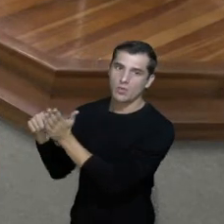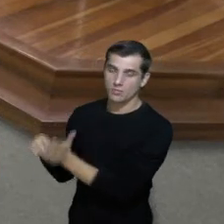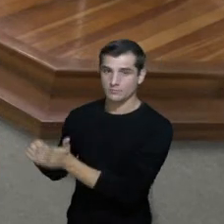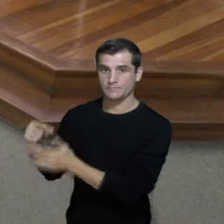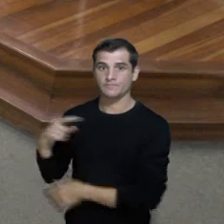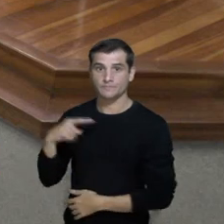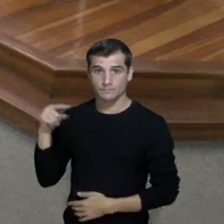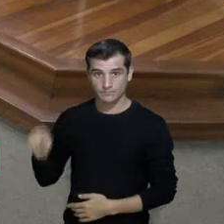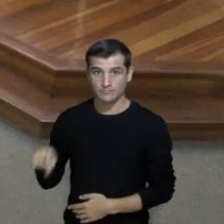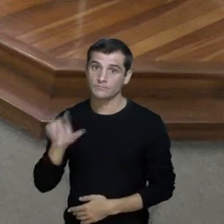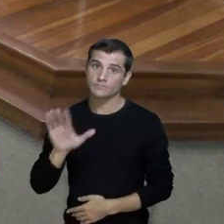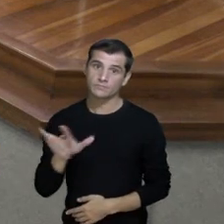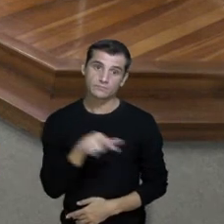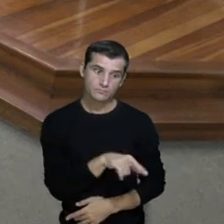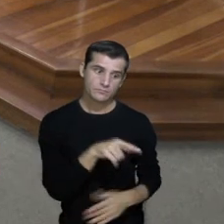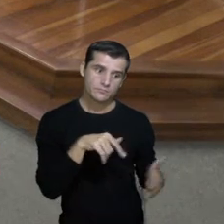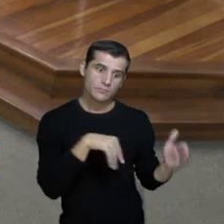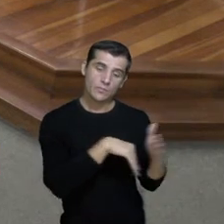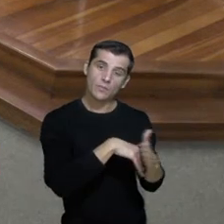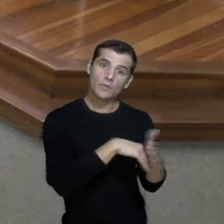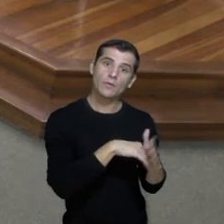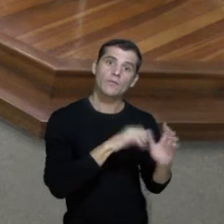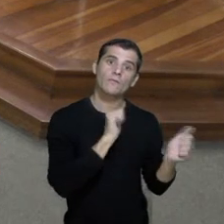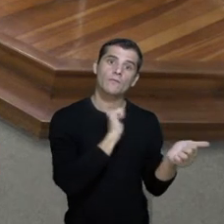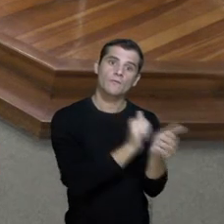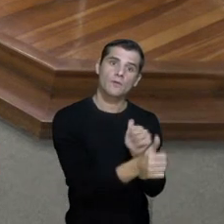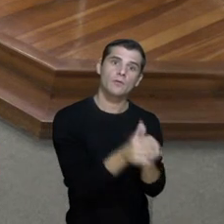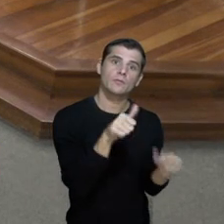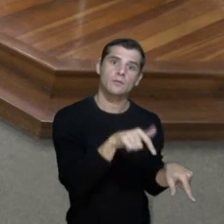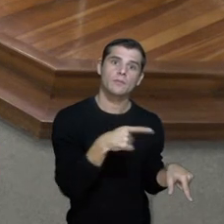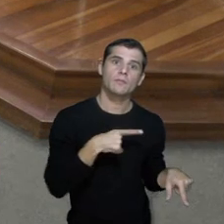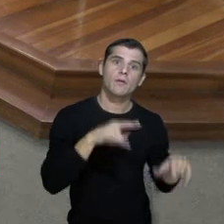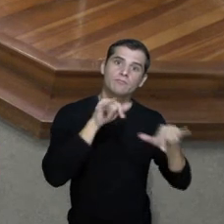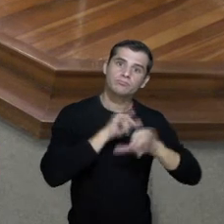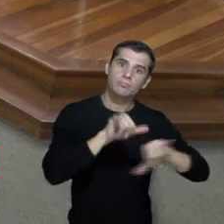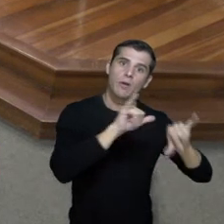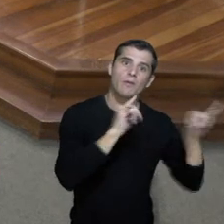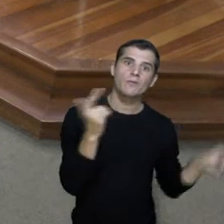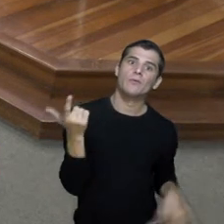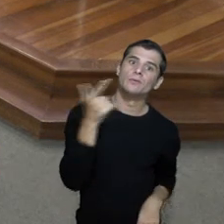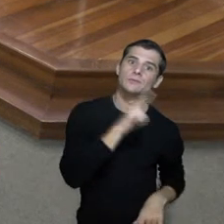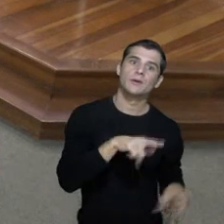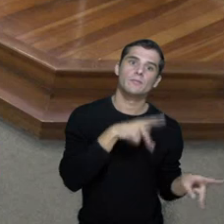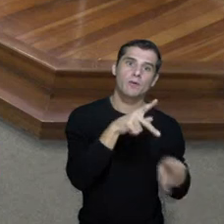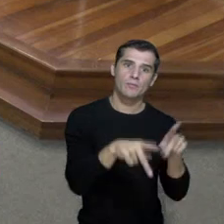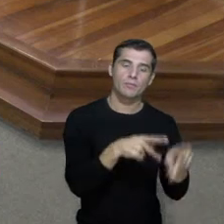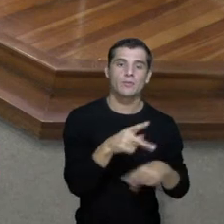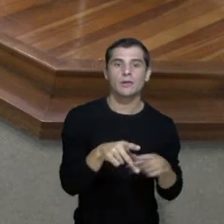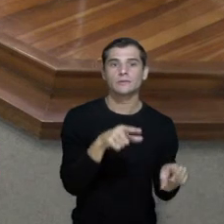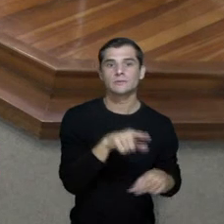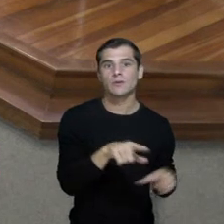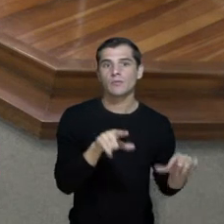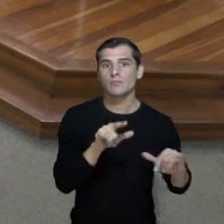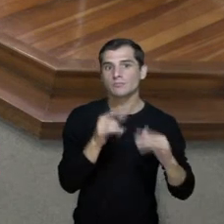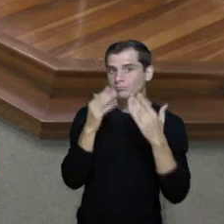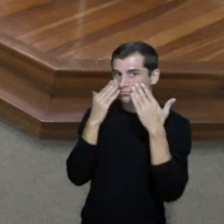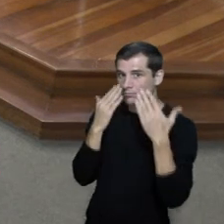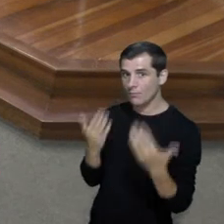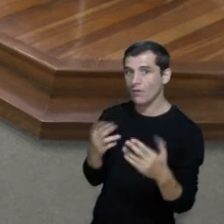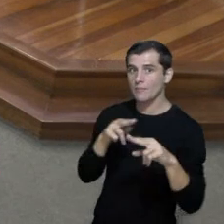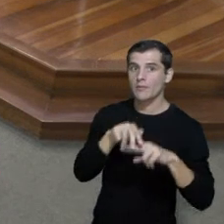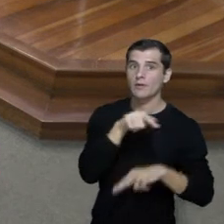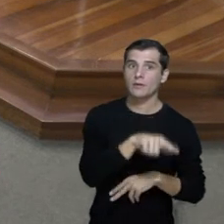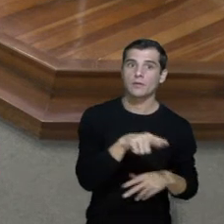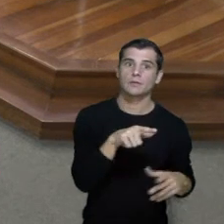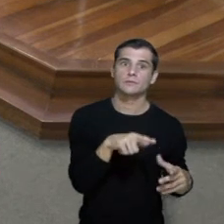a entidade futebol era cara para o projeto chegar na população de massa através do futebol era importante ter o